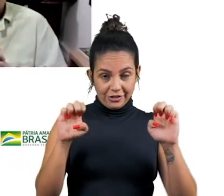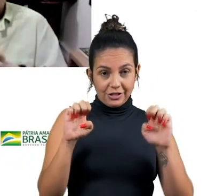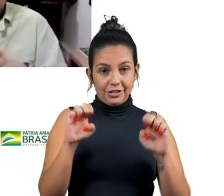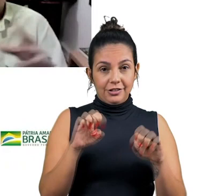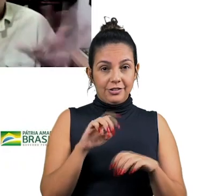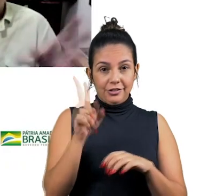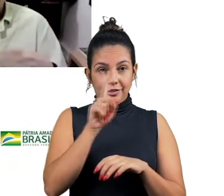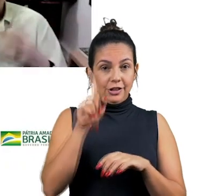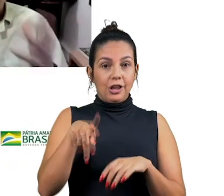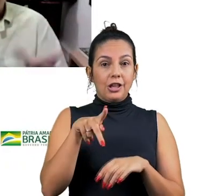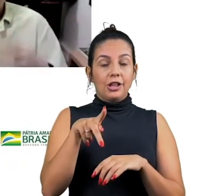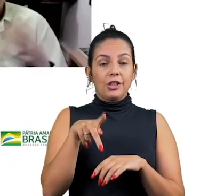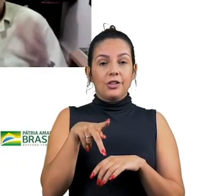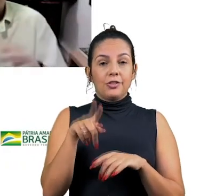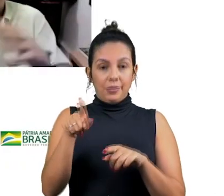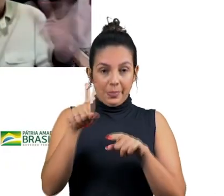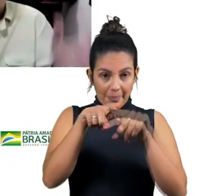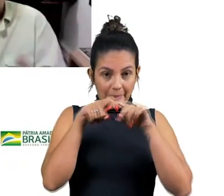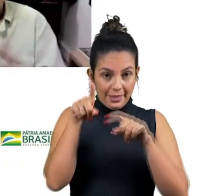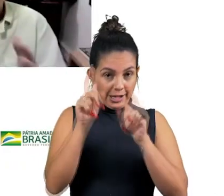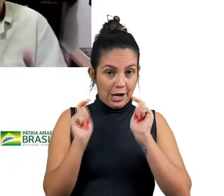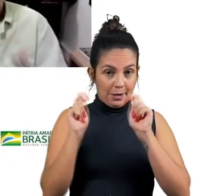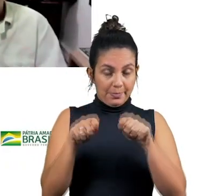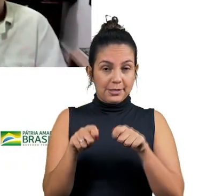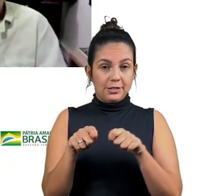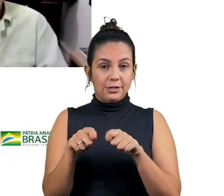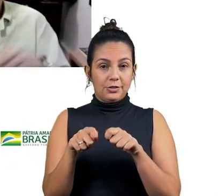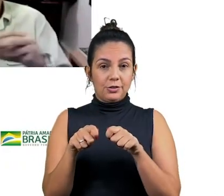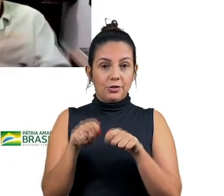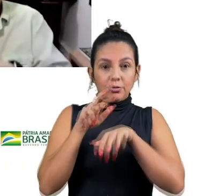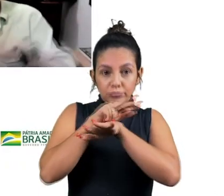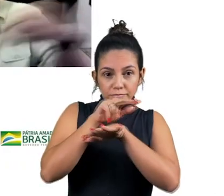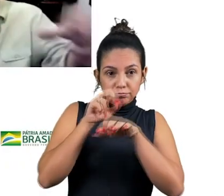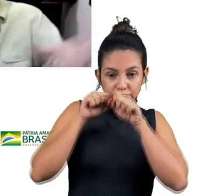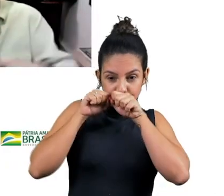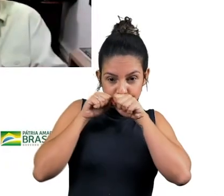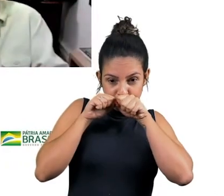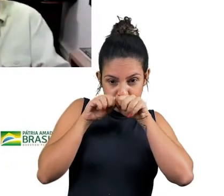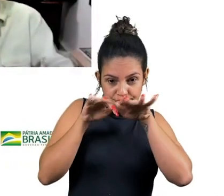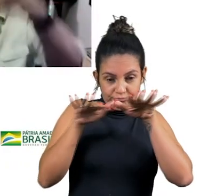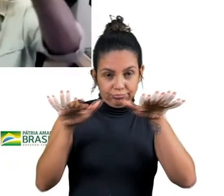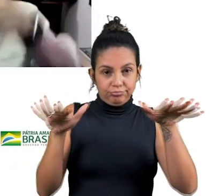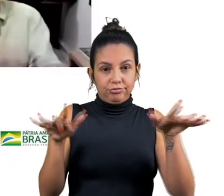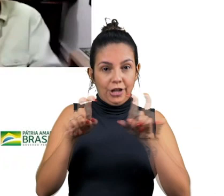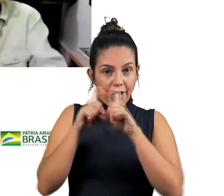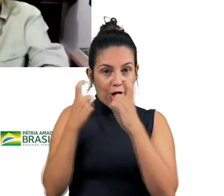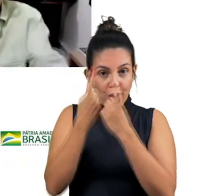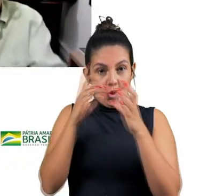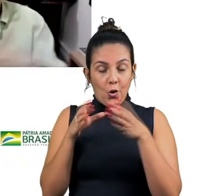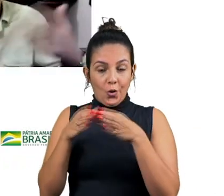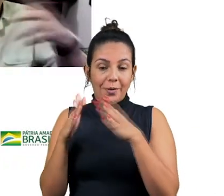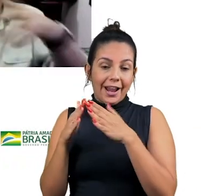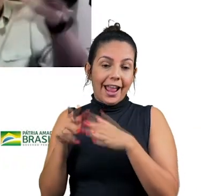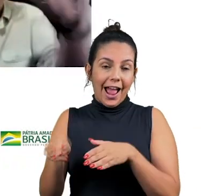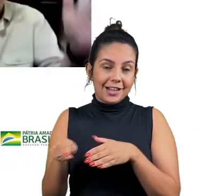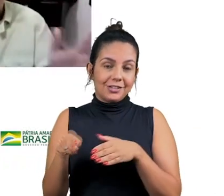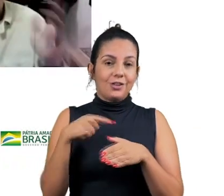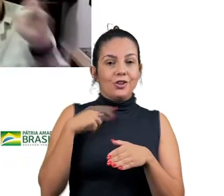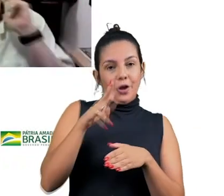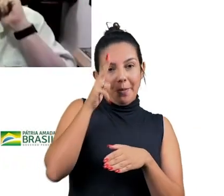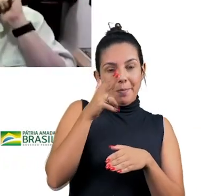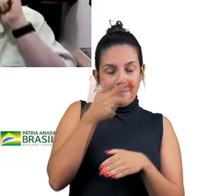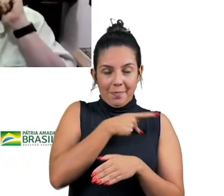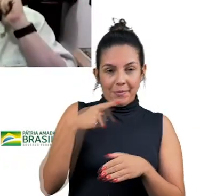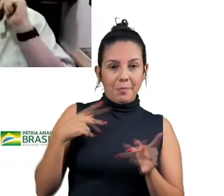sobretudo os não pentecostais, por causa dessa capacidade de automultiplicação, né, que você reúne um grupo de caras e fala assim, eu sou o